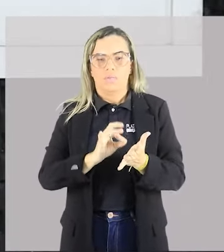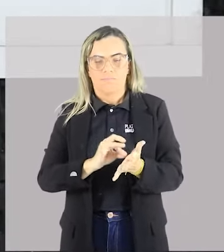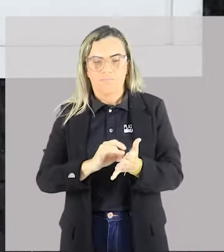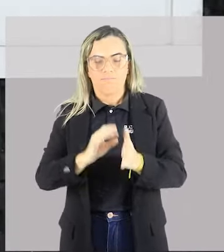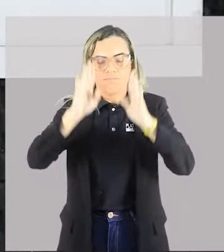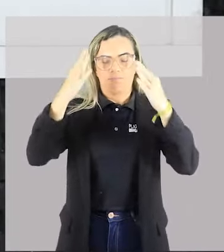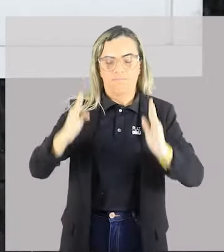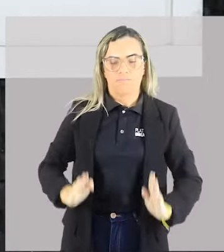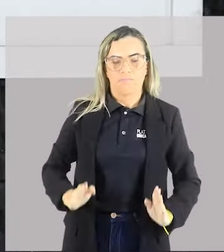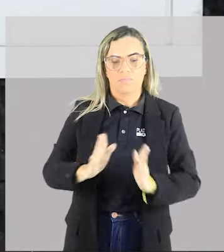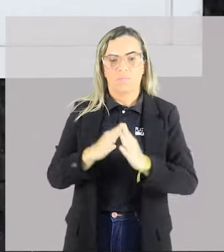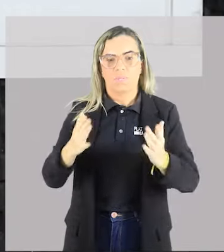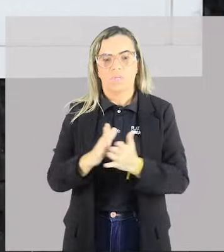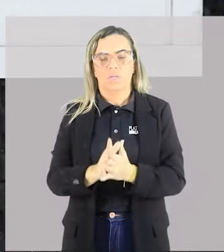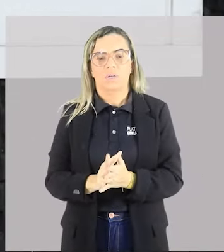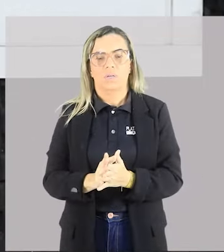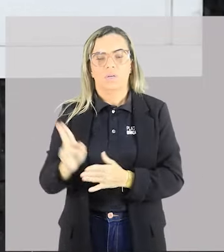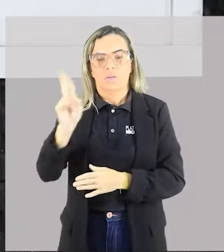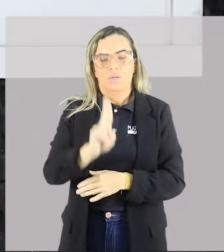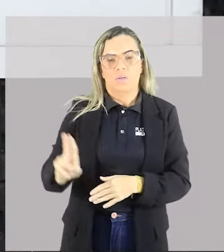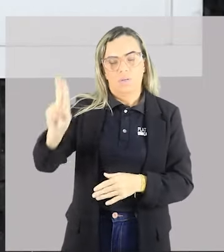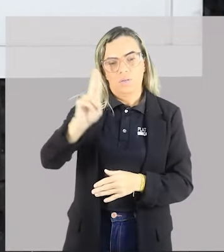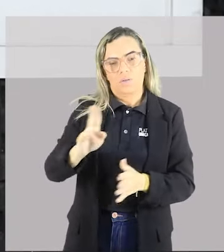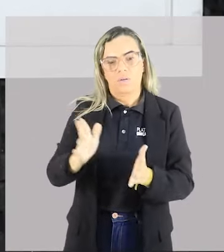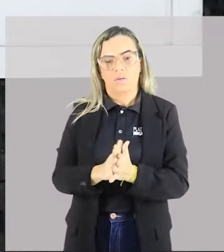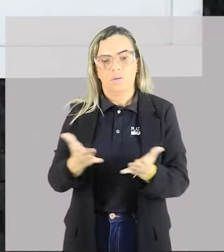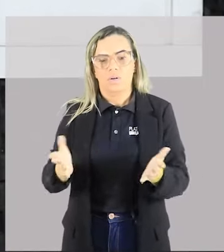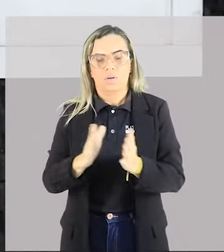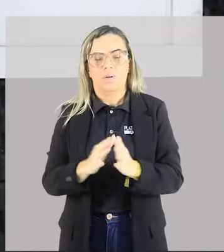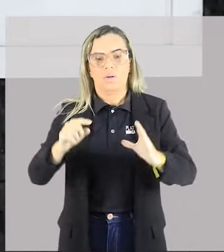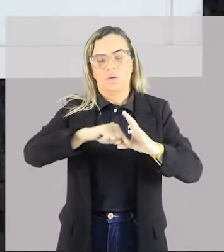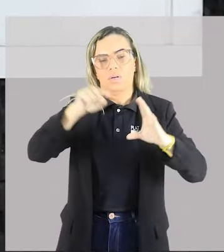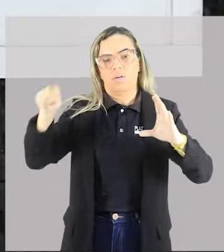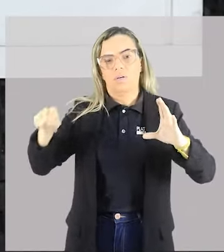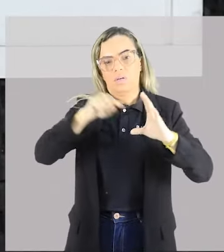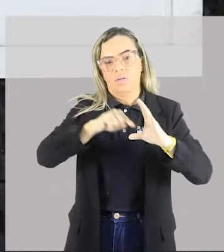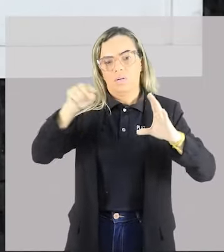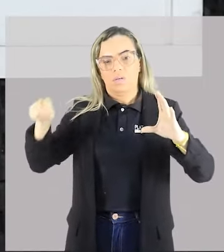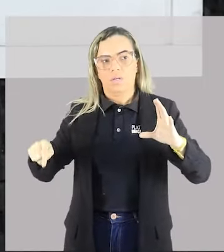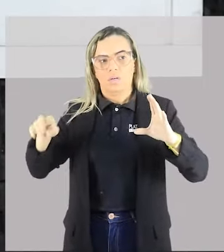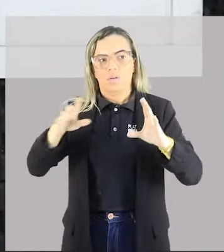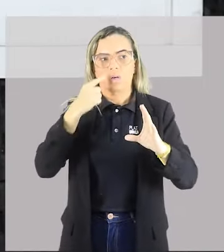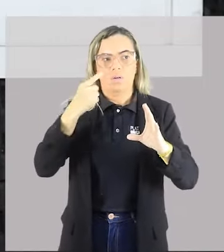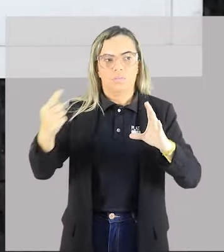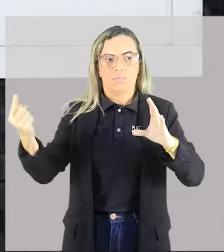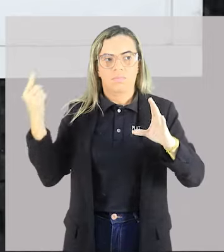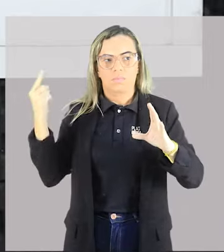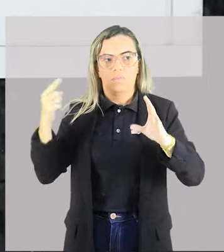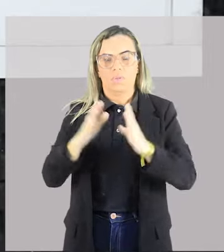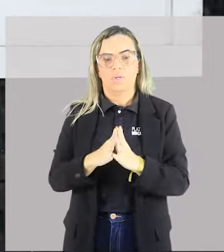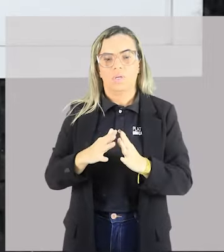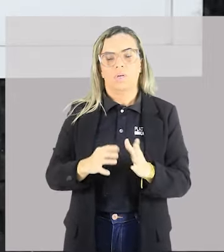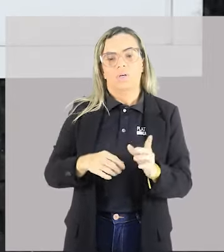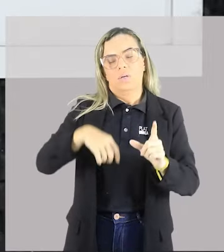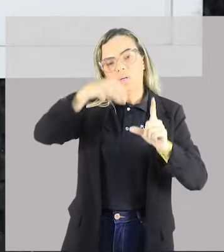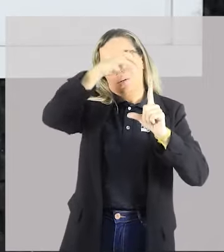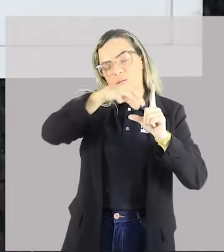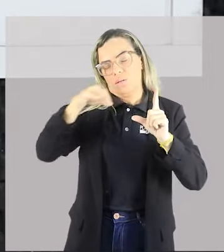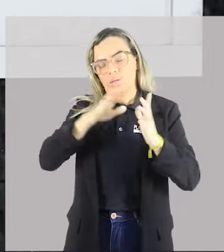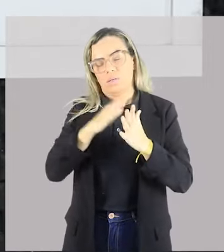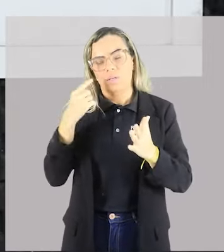analisar a gente usa sempre quando a gente vai falar de função o chamado diagrama das Flechas que é um instrumento